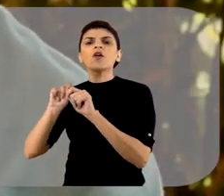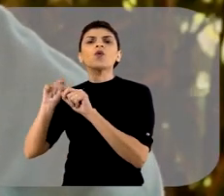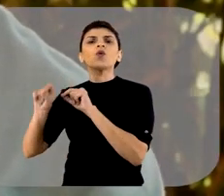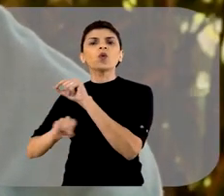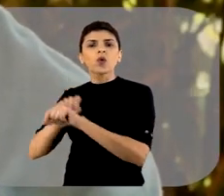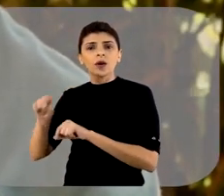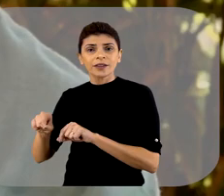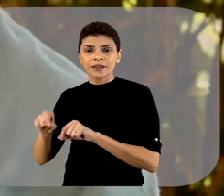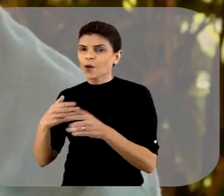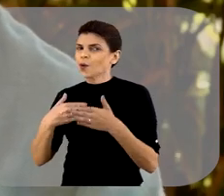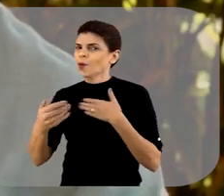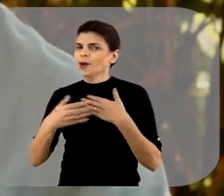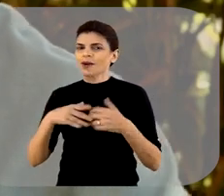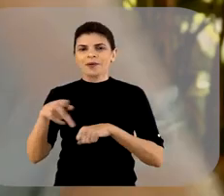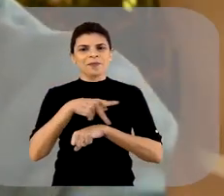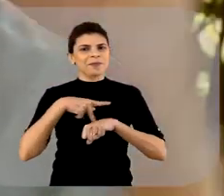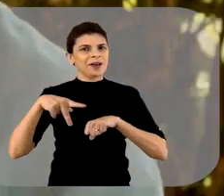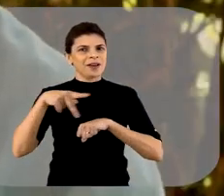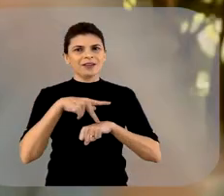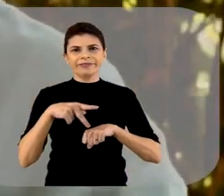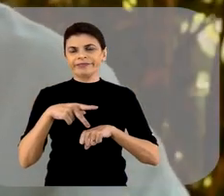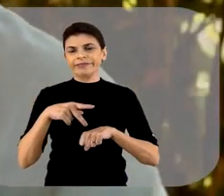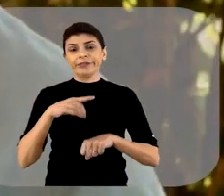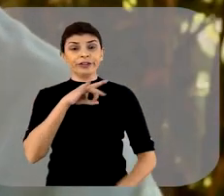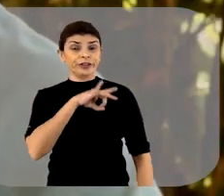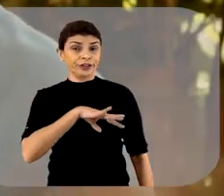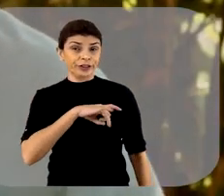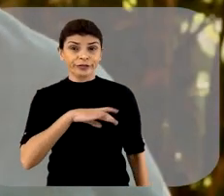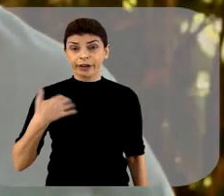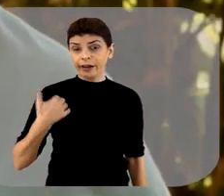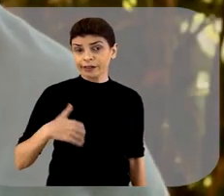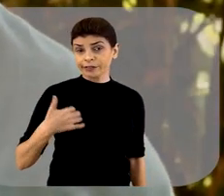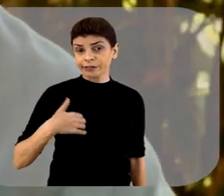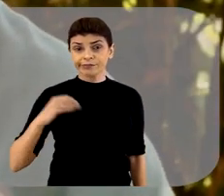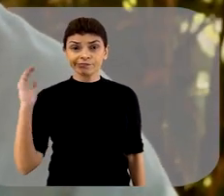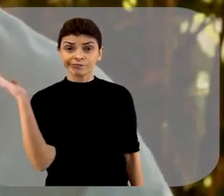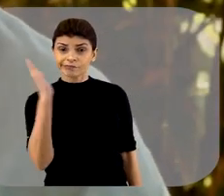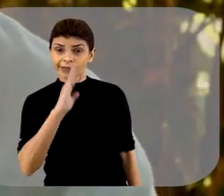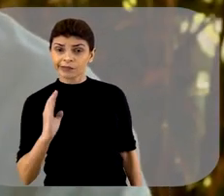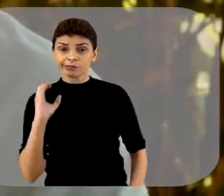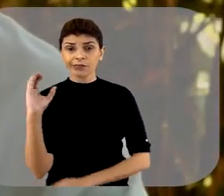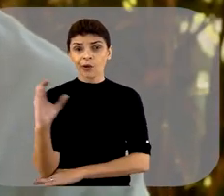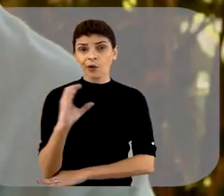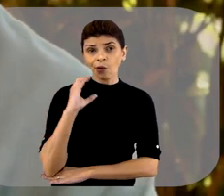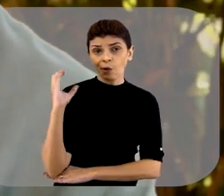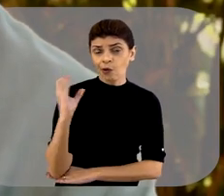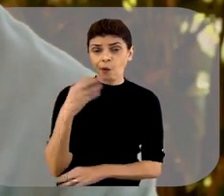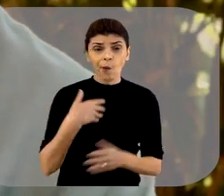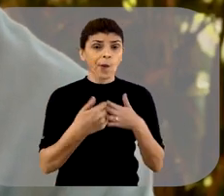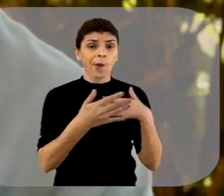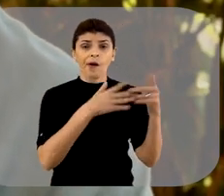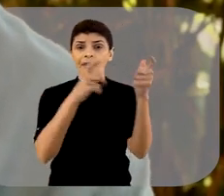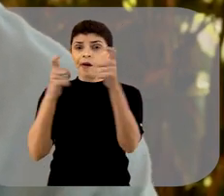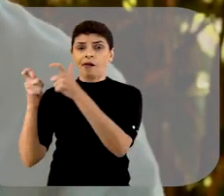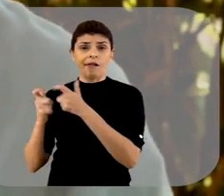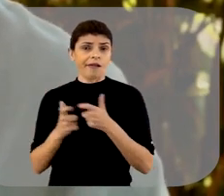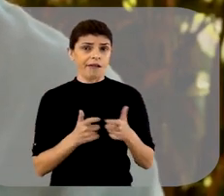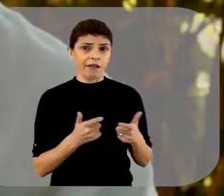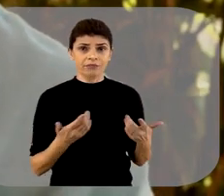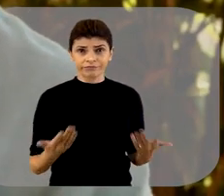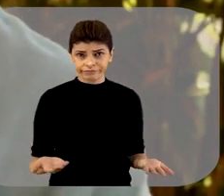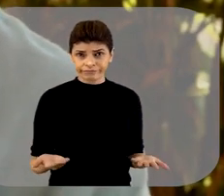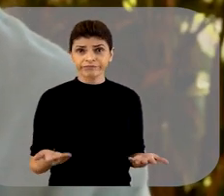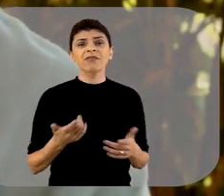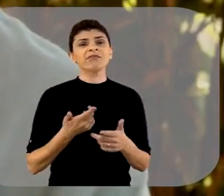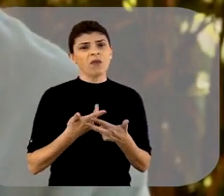e este em qualquer país, Chile, Argentina, Brasil, Colômbia, qualquer lugar. E